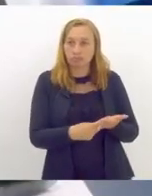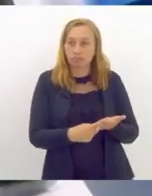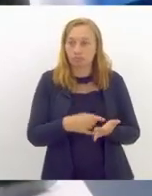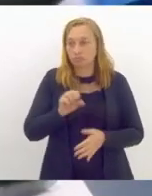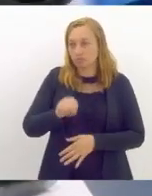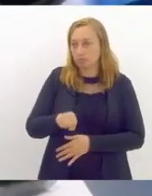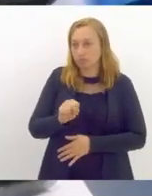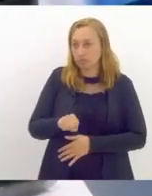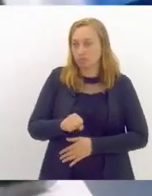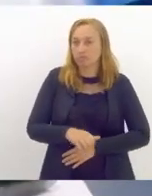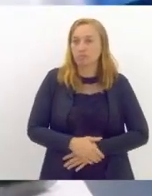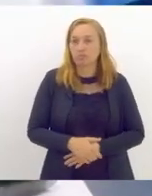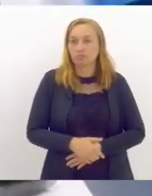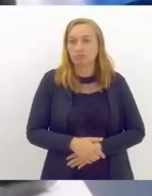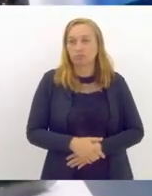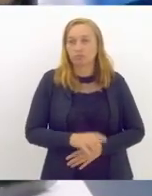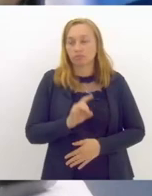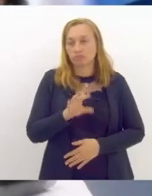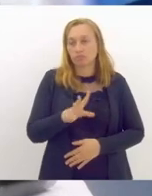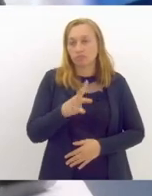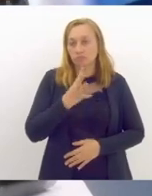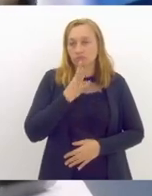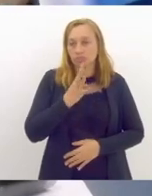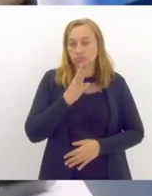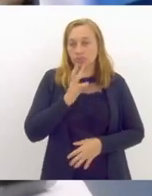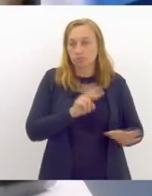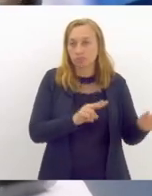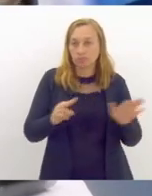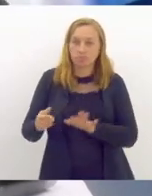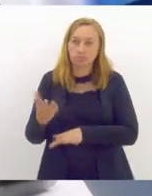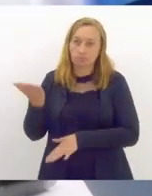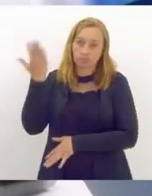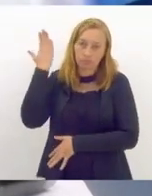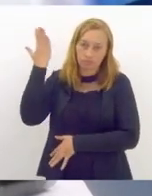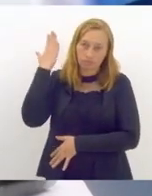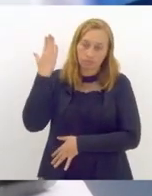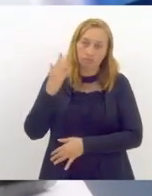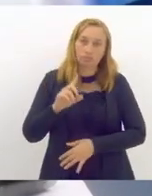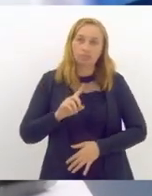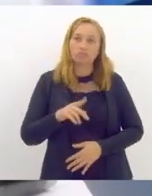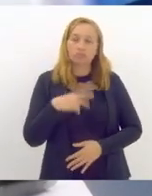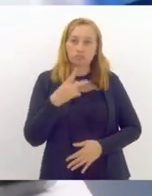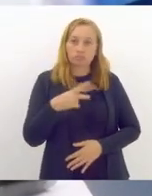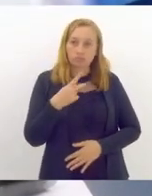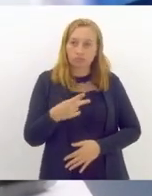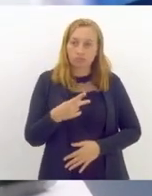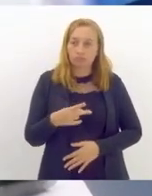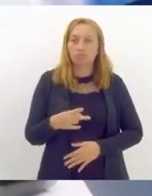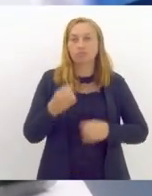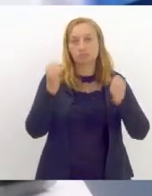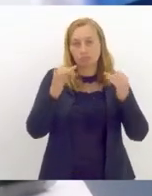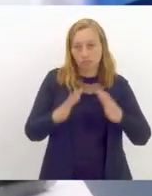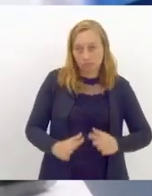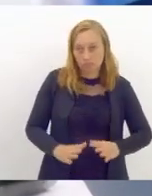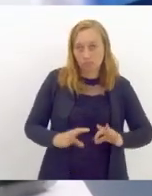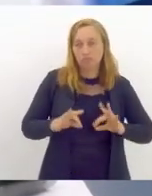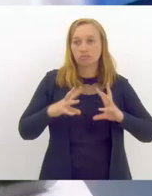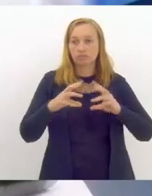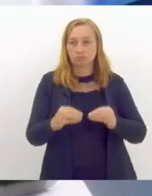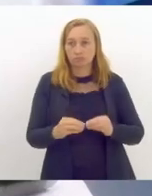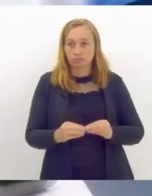si nós só tomamos conhecimento semana passada dito isso dadas explicações